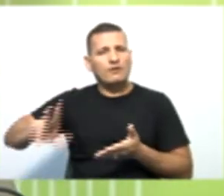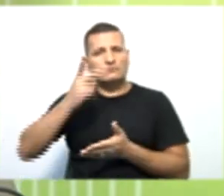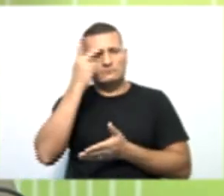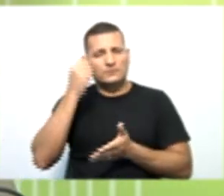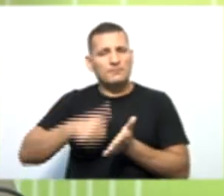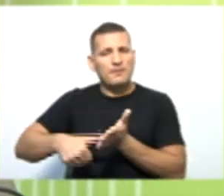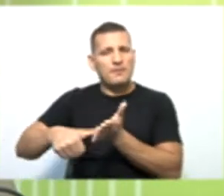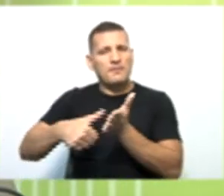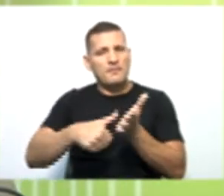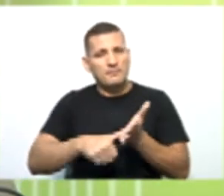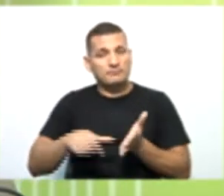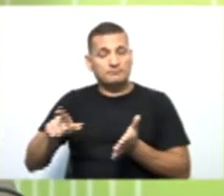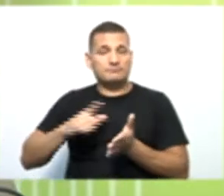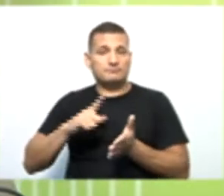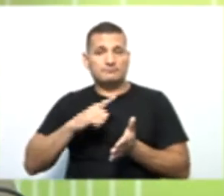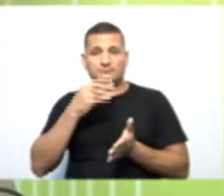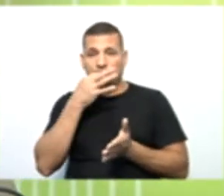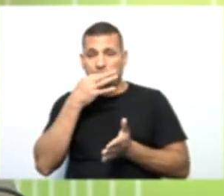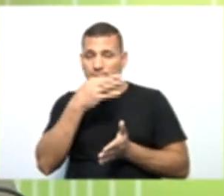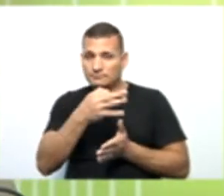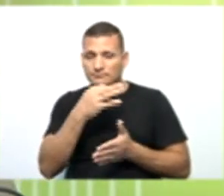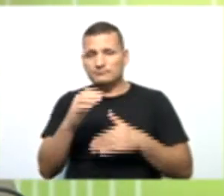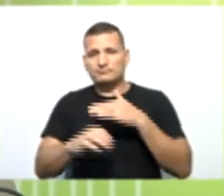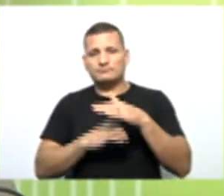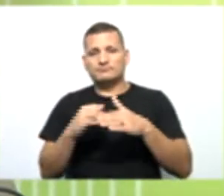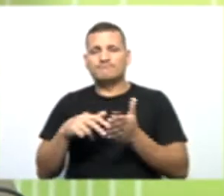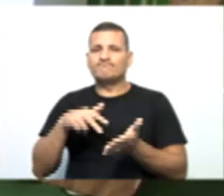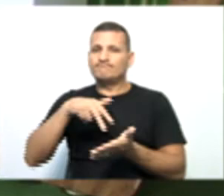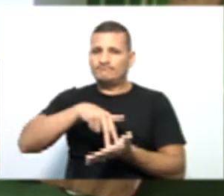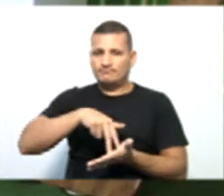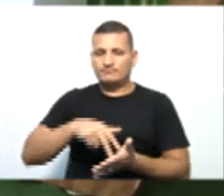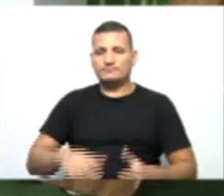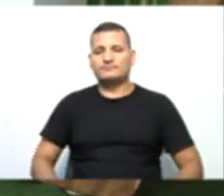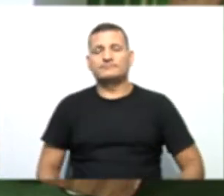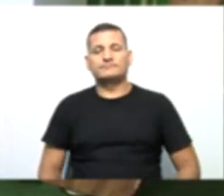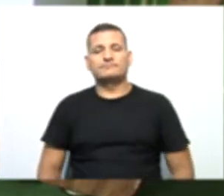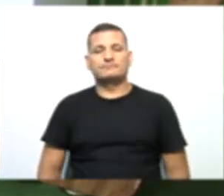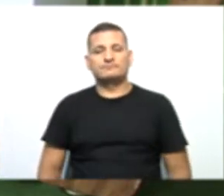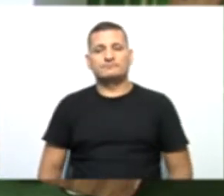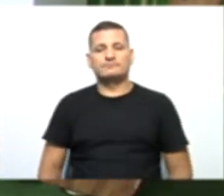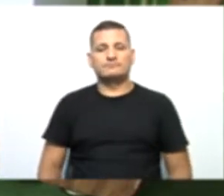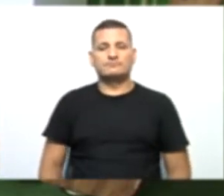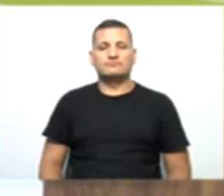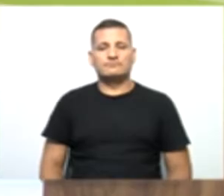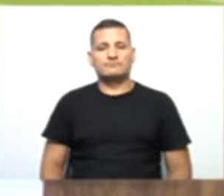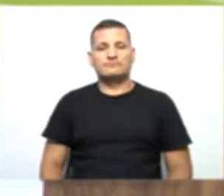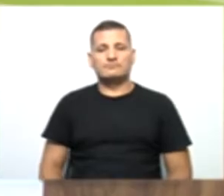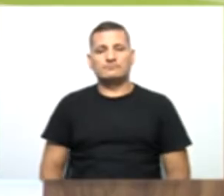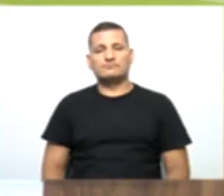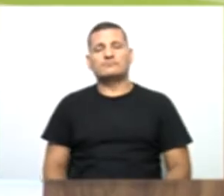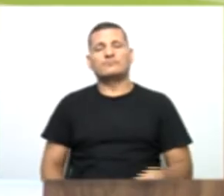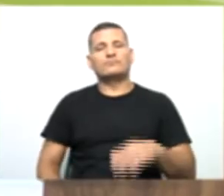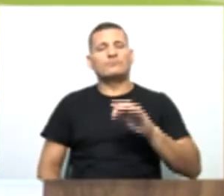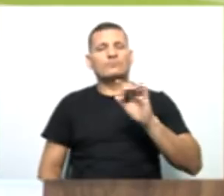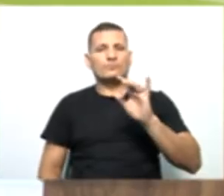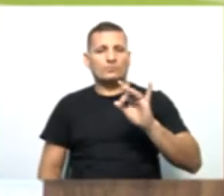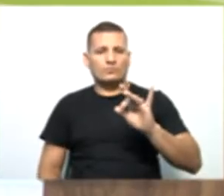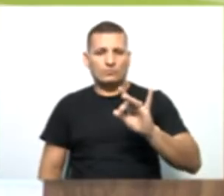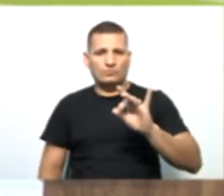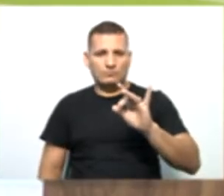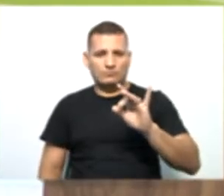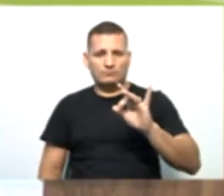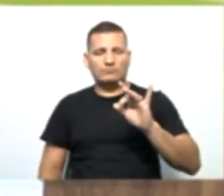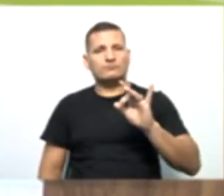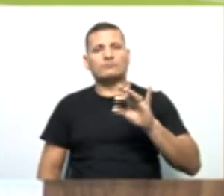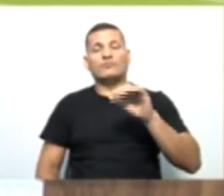que têm posicionamentos empreendedores. Professora, é só mais uma questão aqui que a gente abre para todos, eu não respondo aqui no